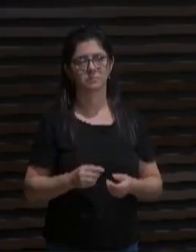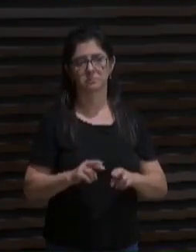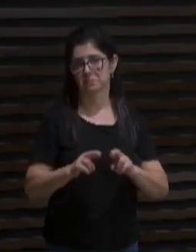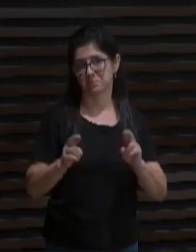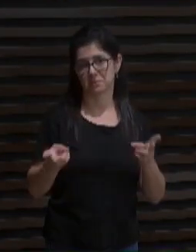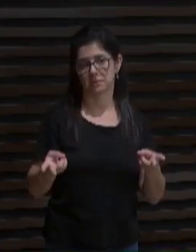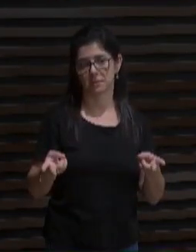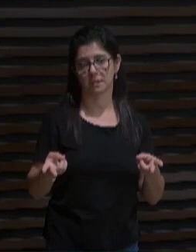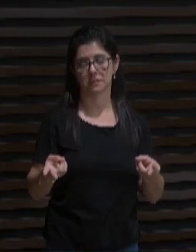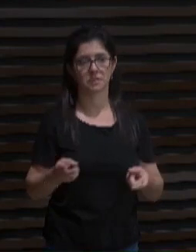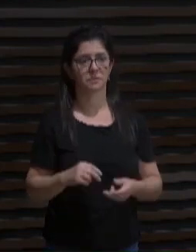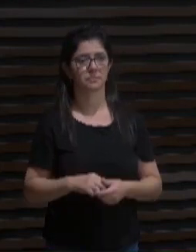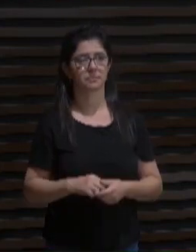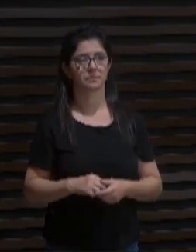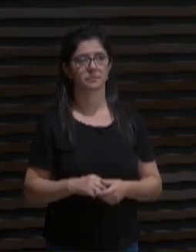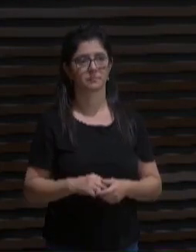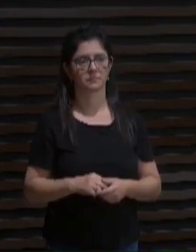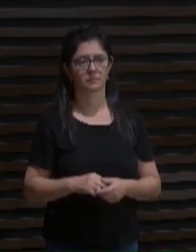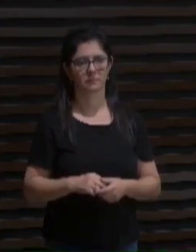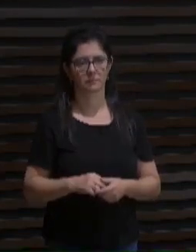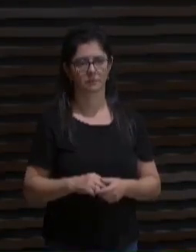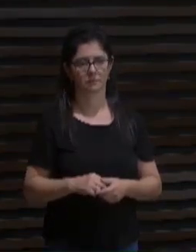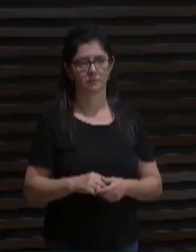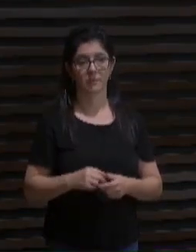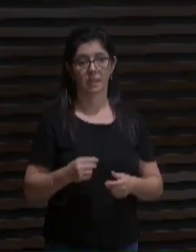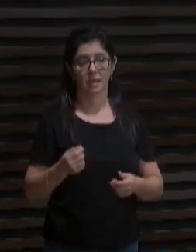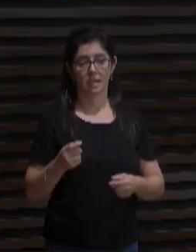Então, é aquela história do entrega.